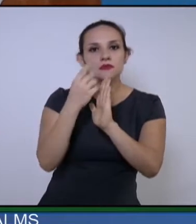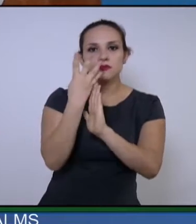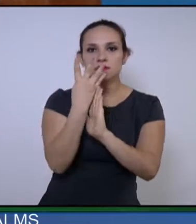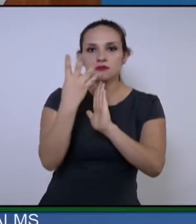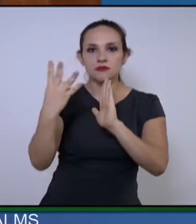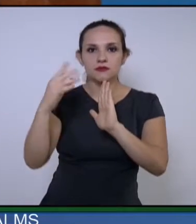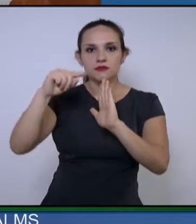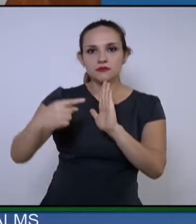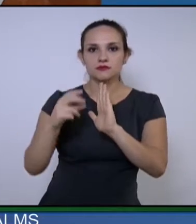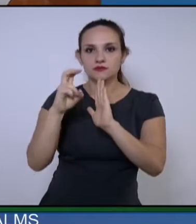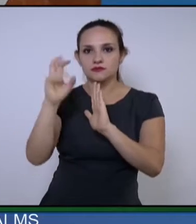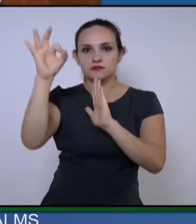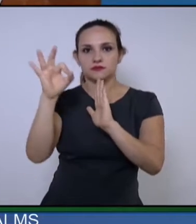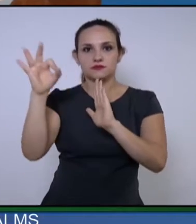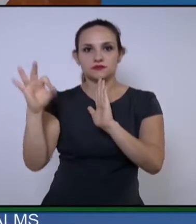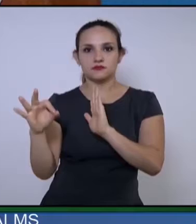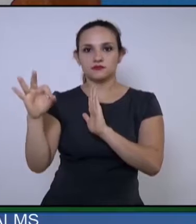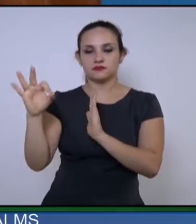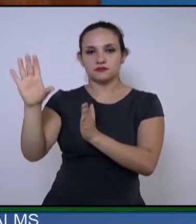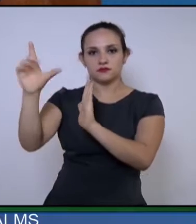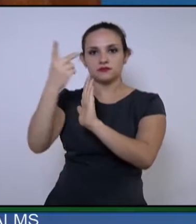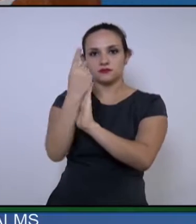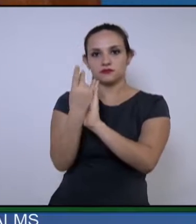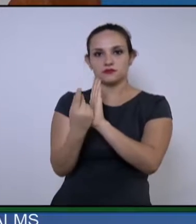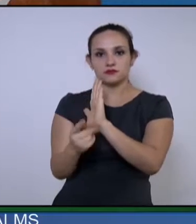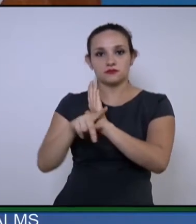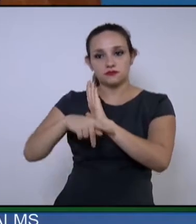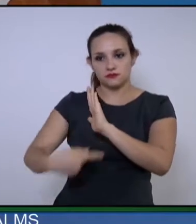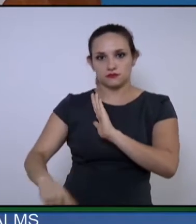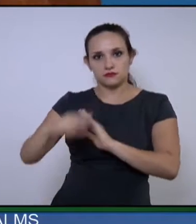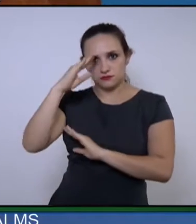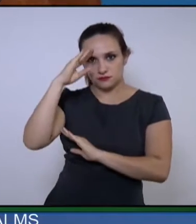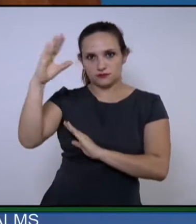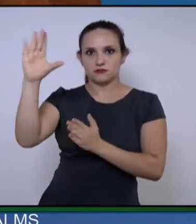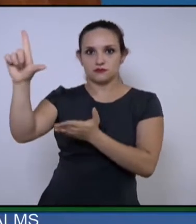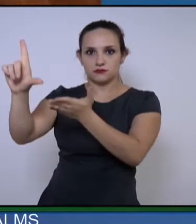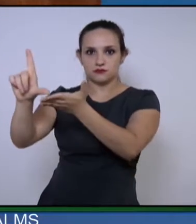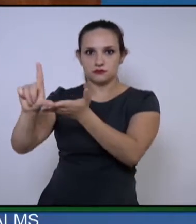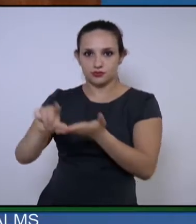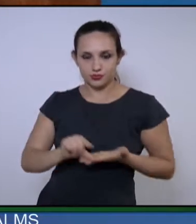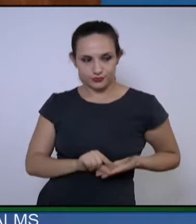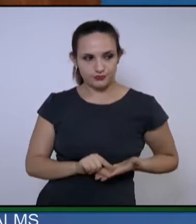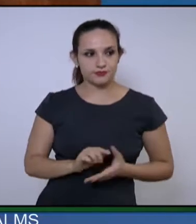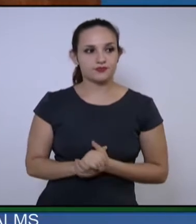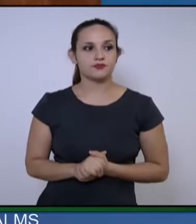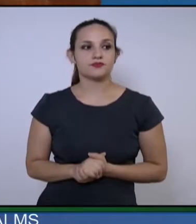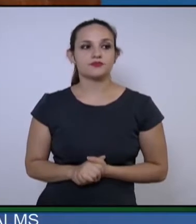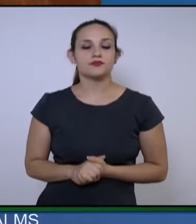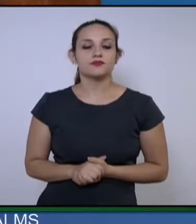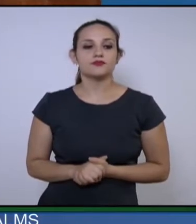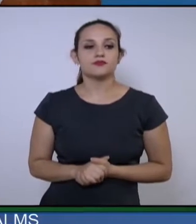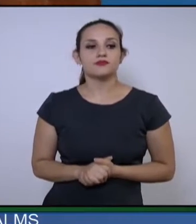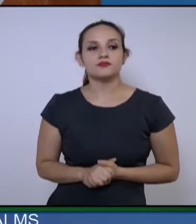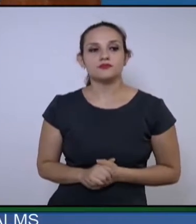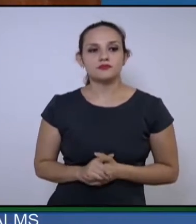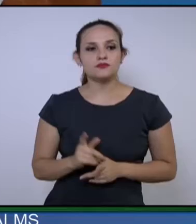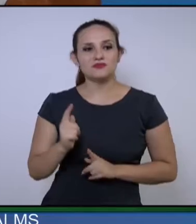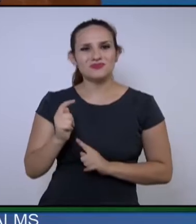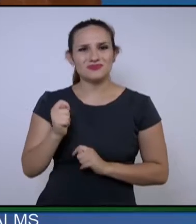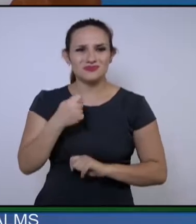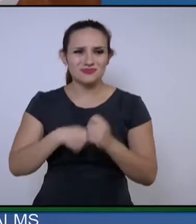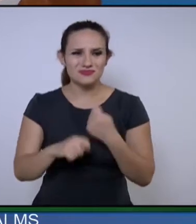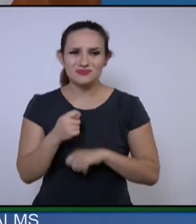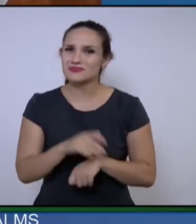do Exército Militar Brasileiro. Só neste ano, segundo o Comando das Forças Armadas, houve um contingenciamento de 40%